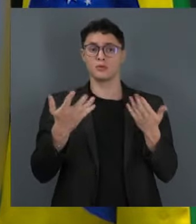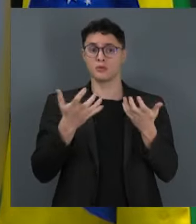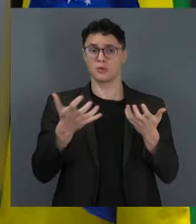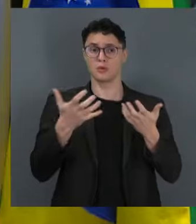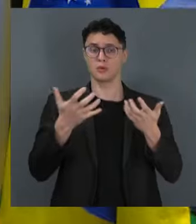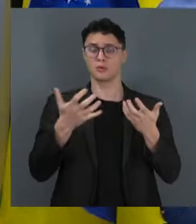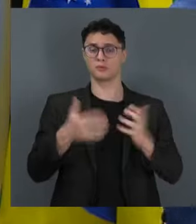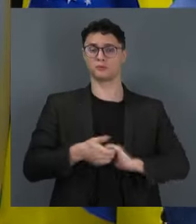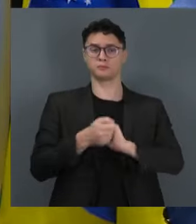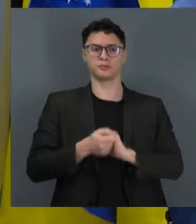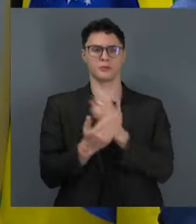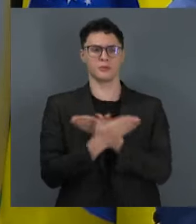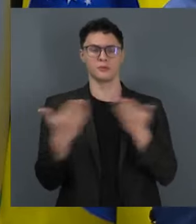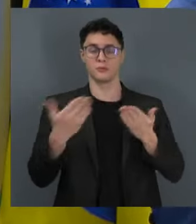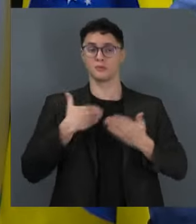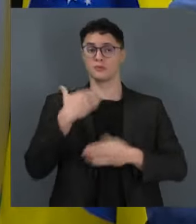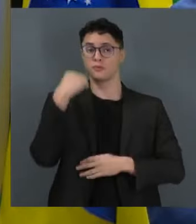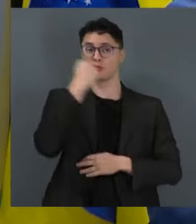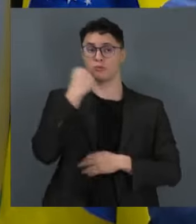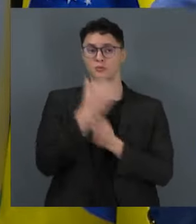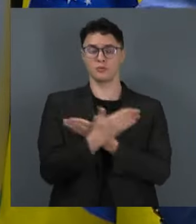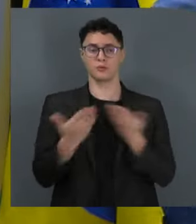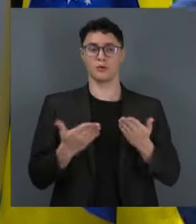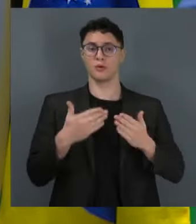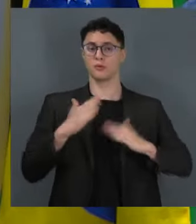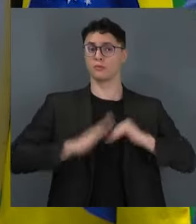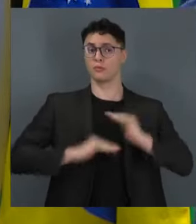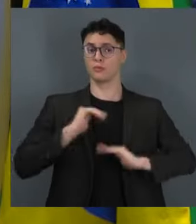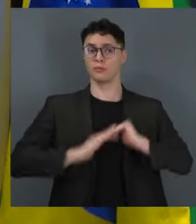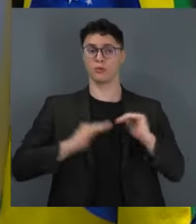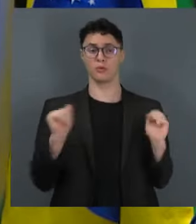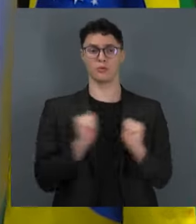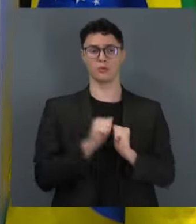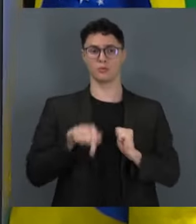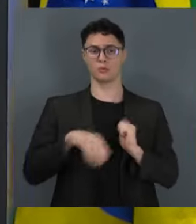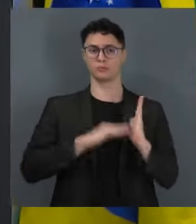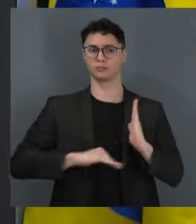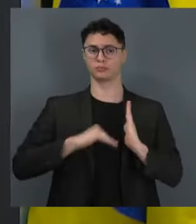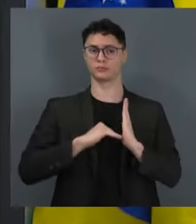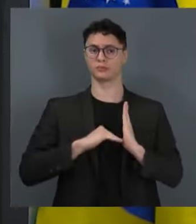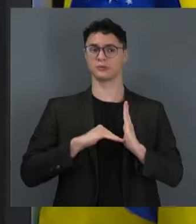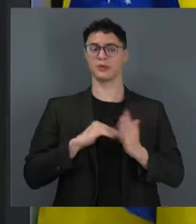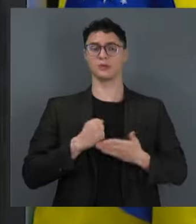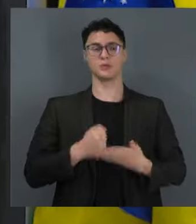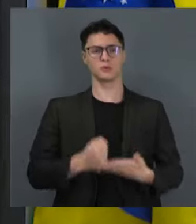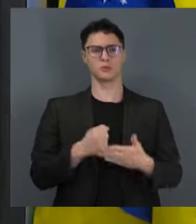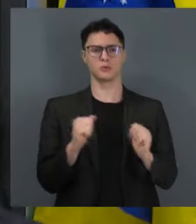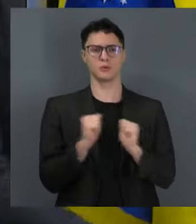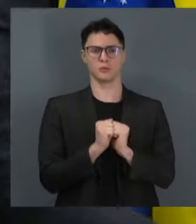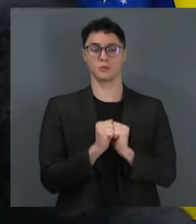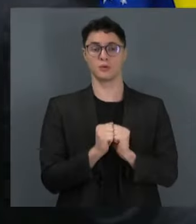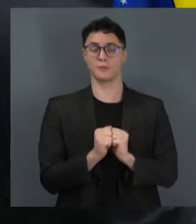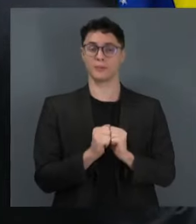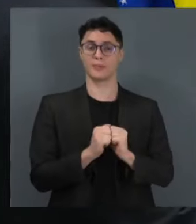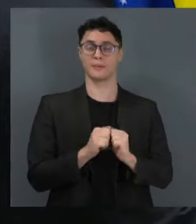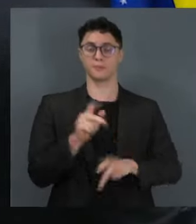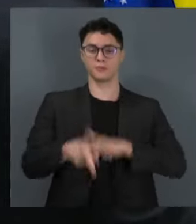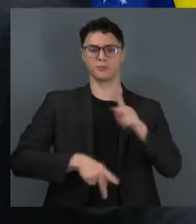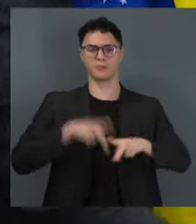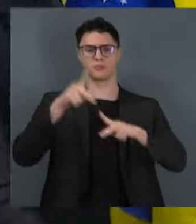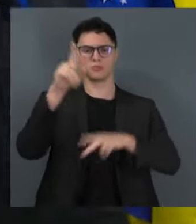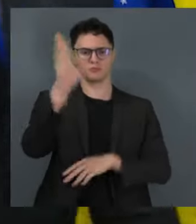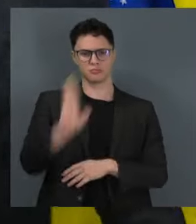senhoras senadoras senhores senadores funcionários dessa casa assessores eh e brasileiras e